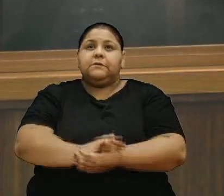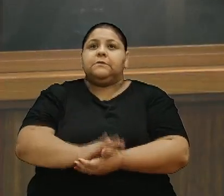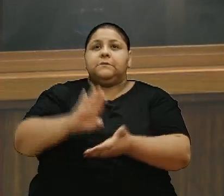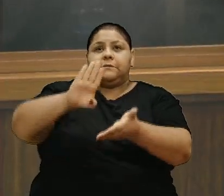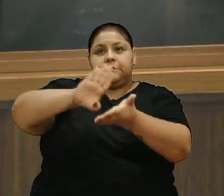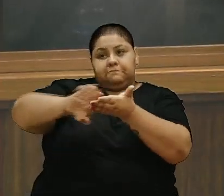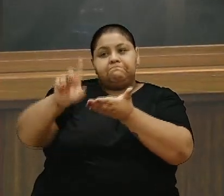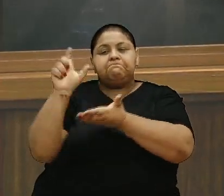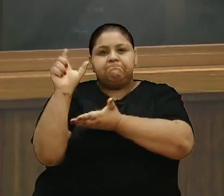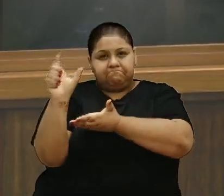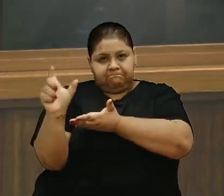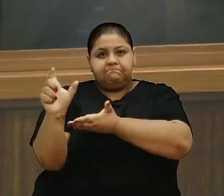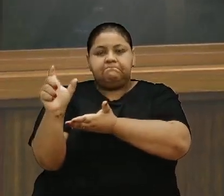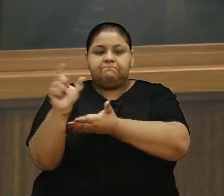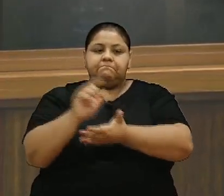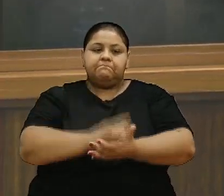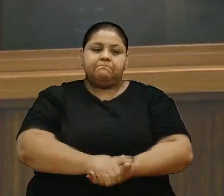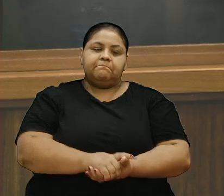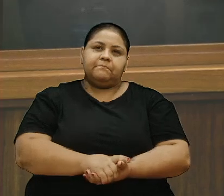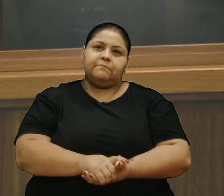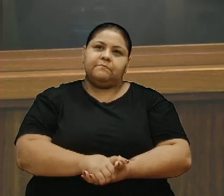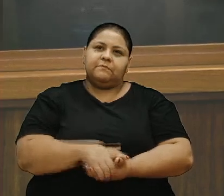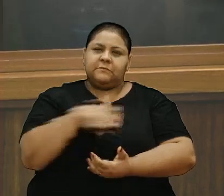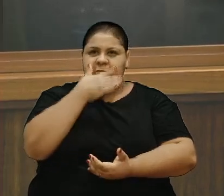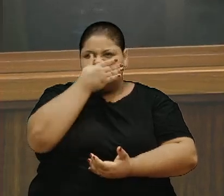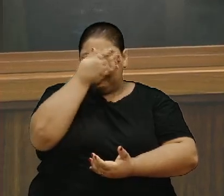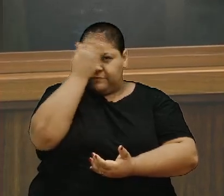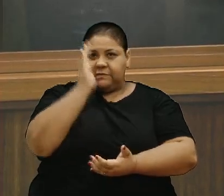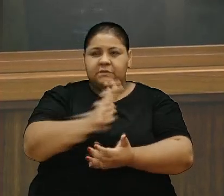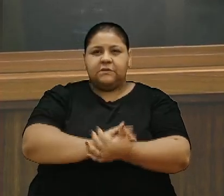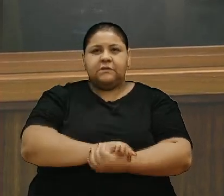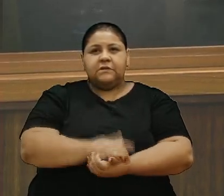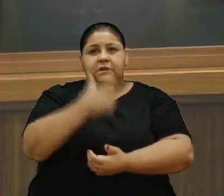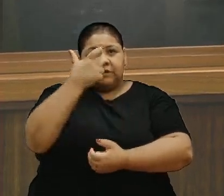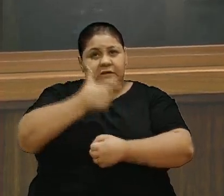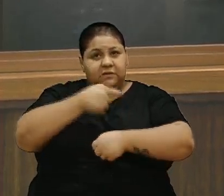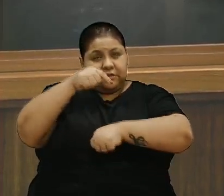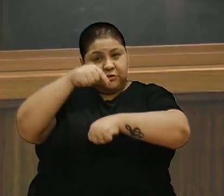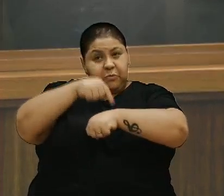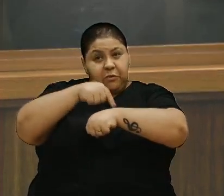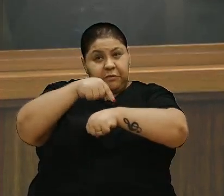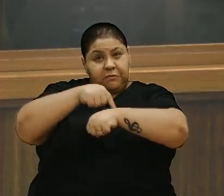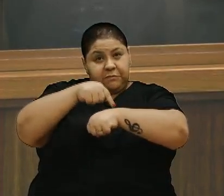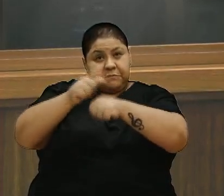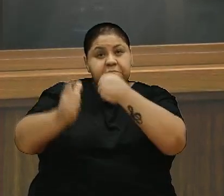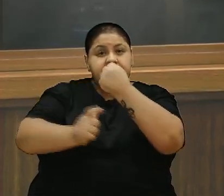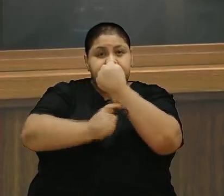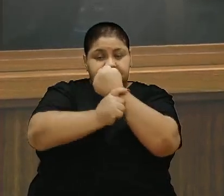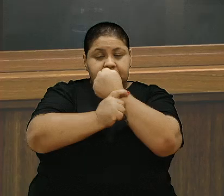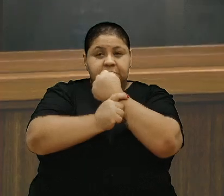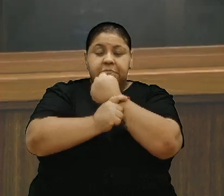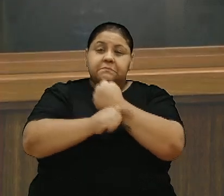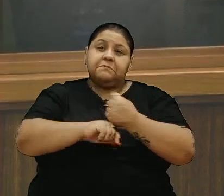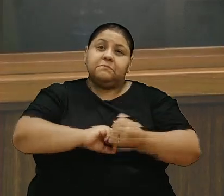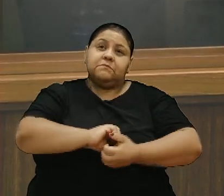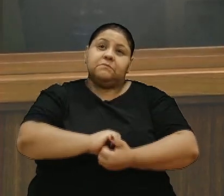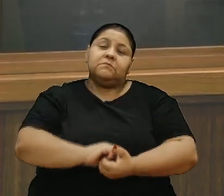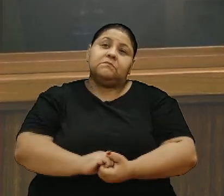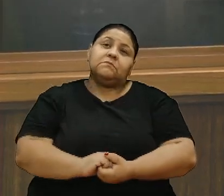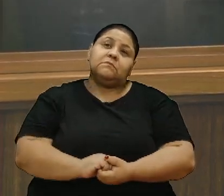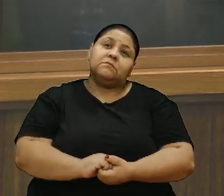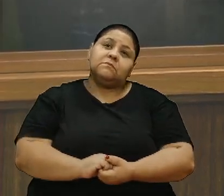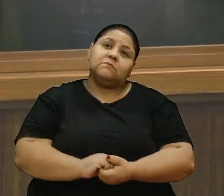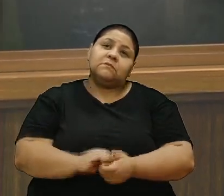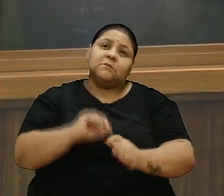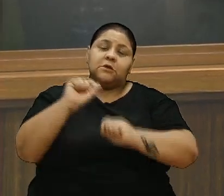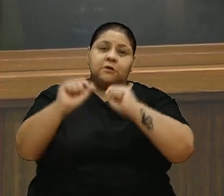termo solicitado dos anais. O seguinte, acho que meu tempo está sendo garantido, né? O